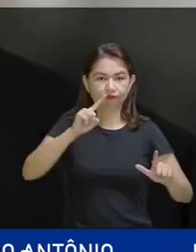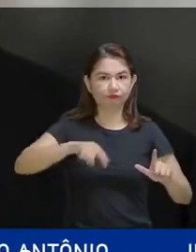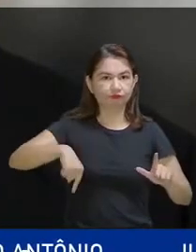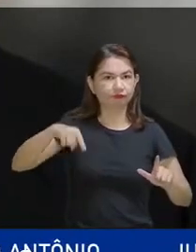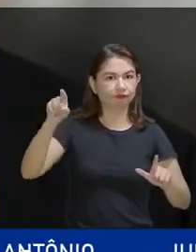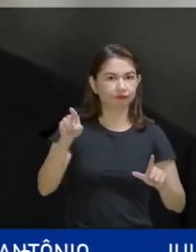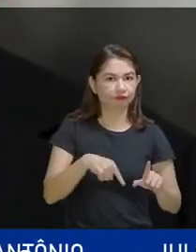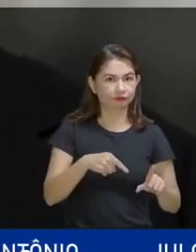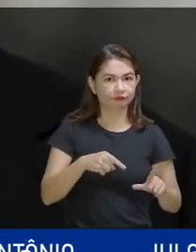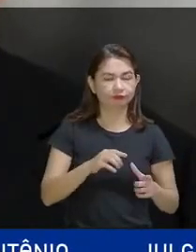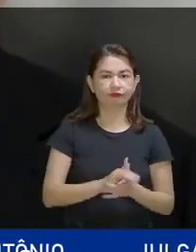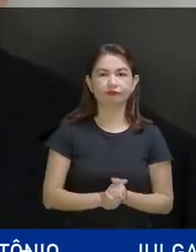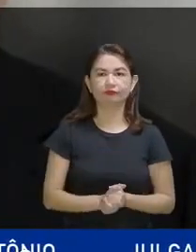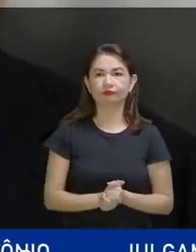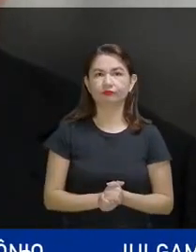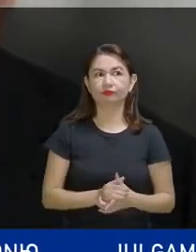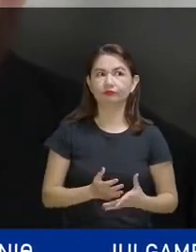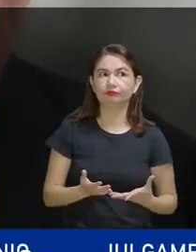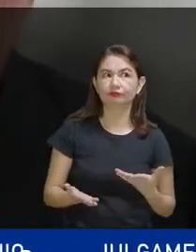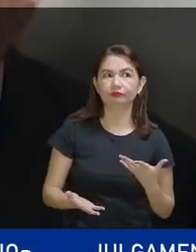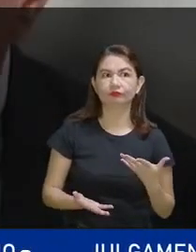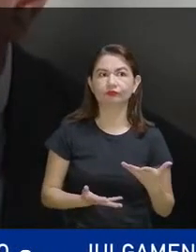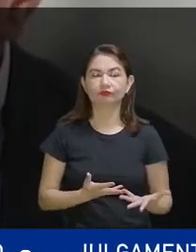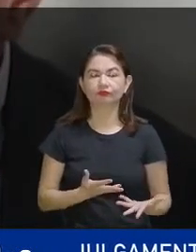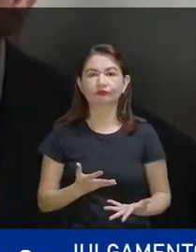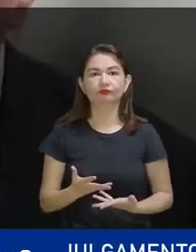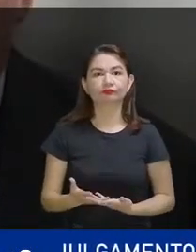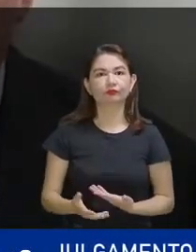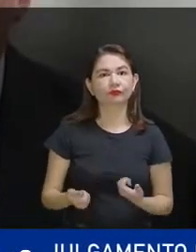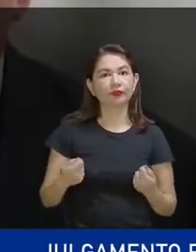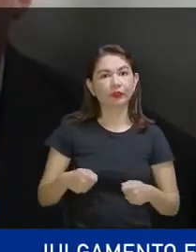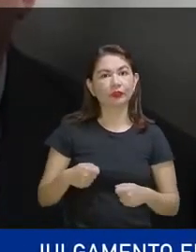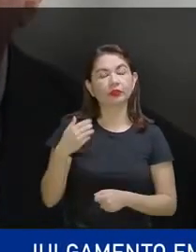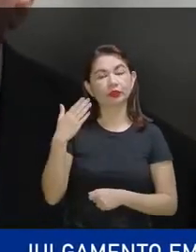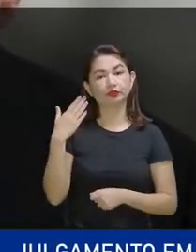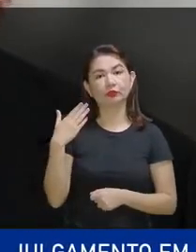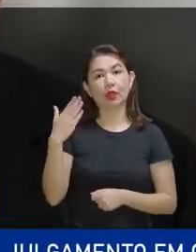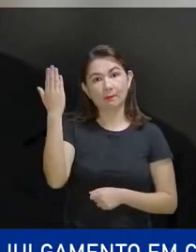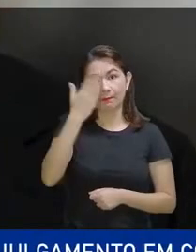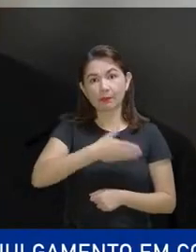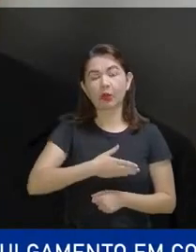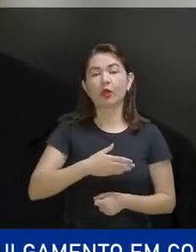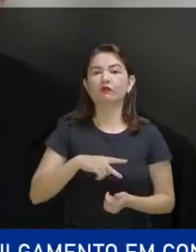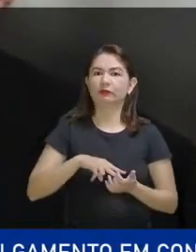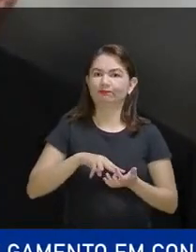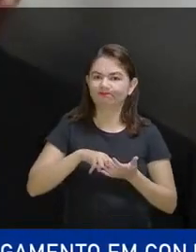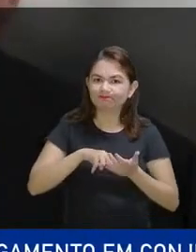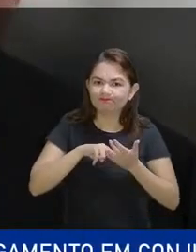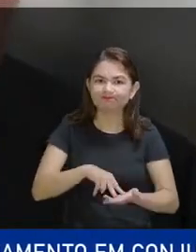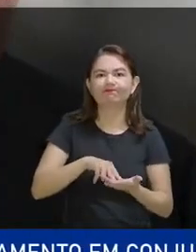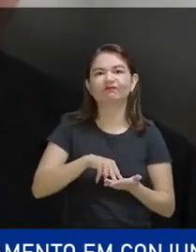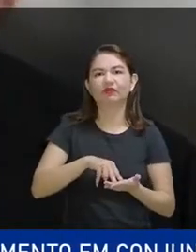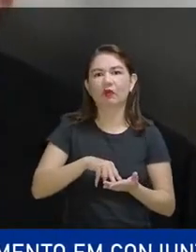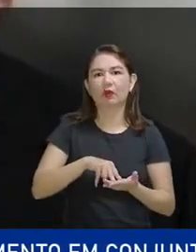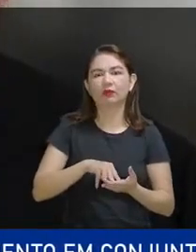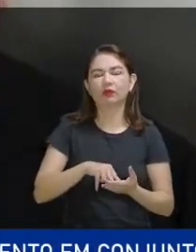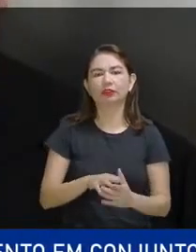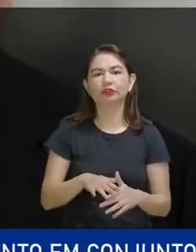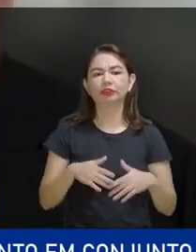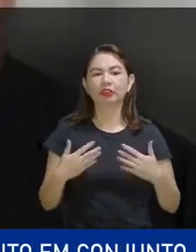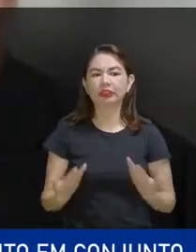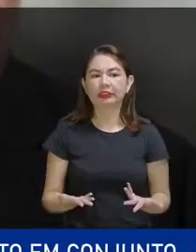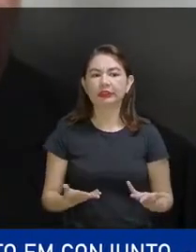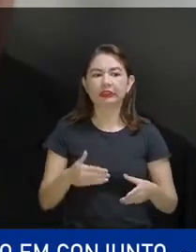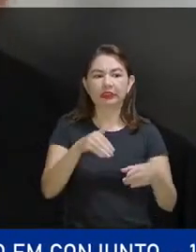mandato, nós temos que ter realmente a certeza, uma prova robusta. Então, no que diz respeito, então, à captação